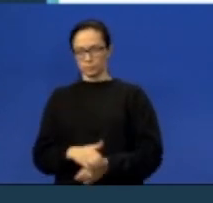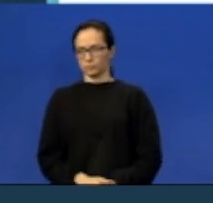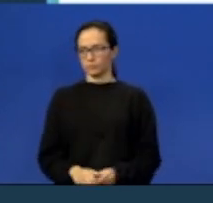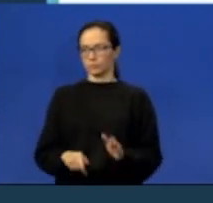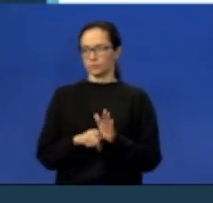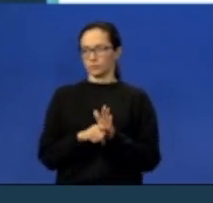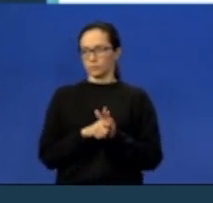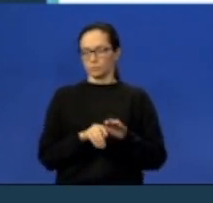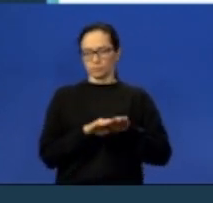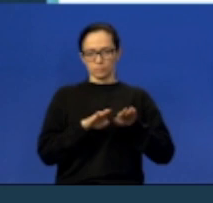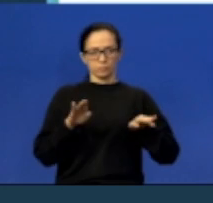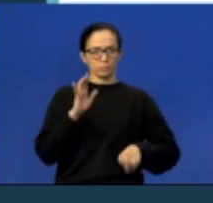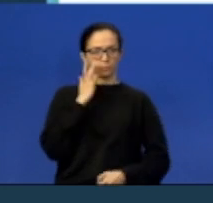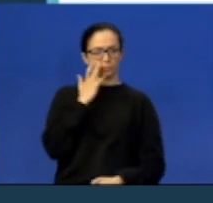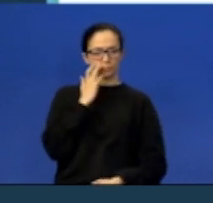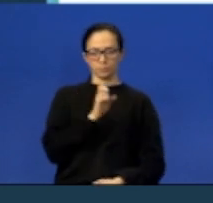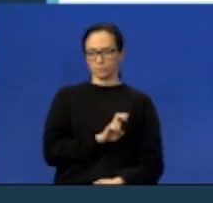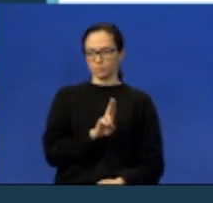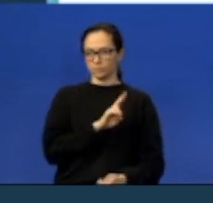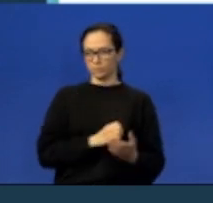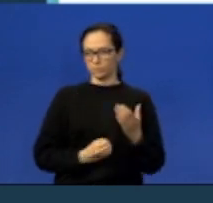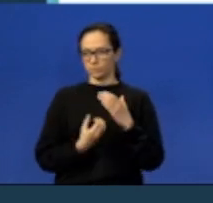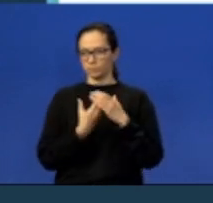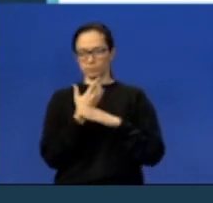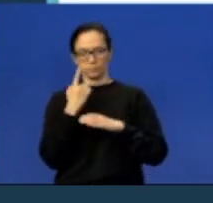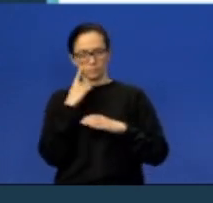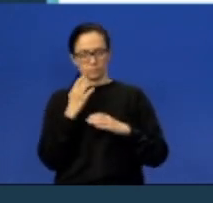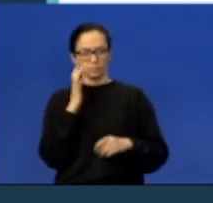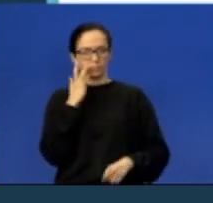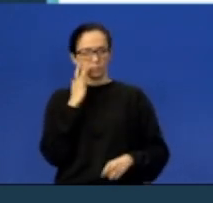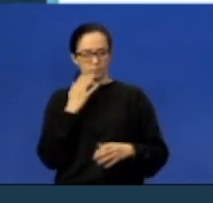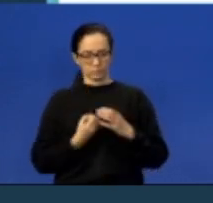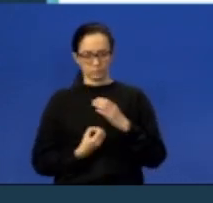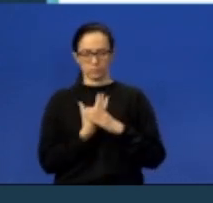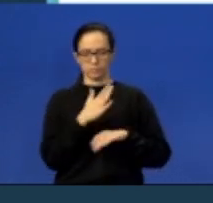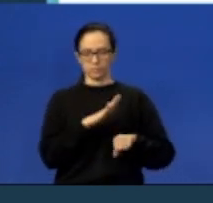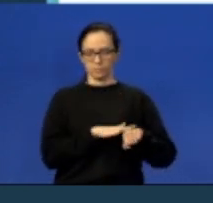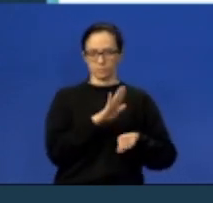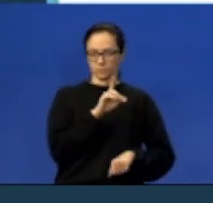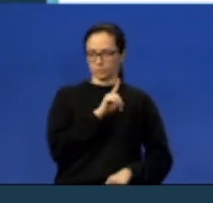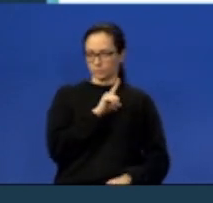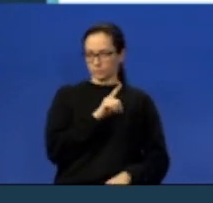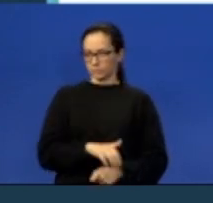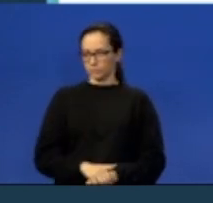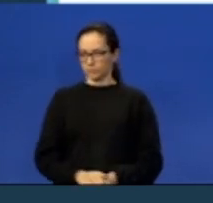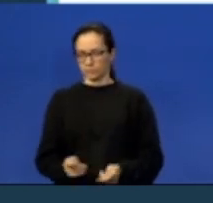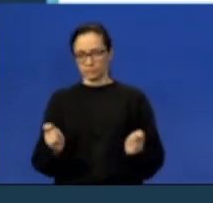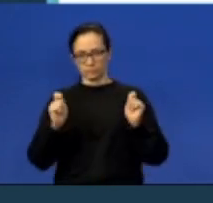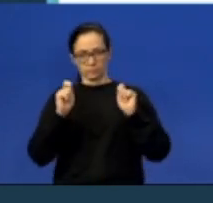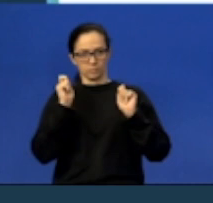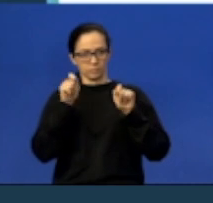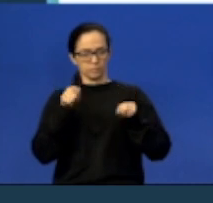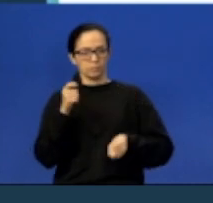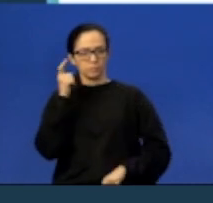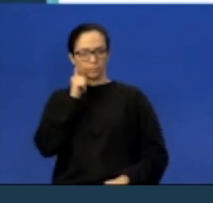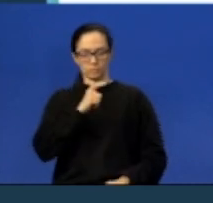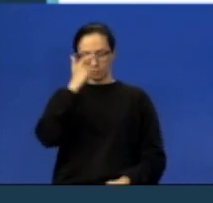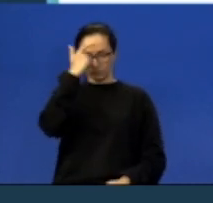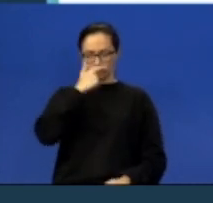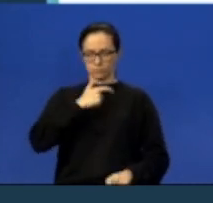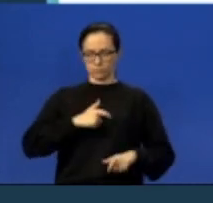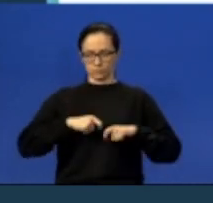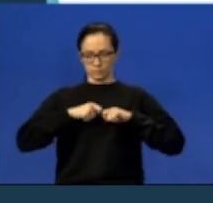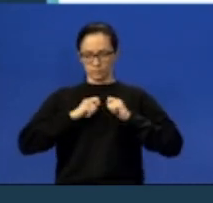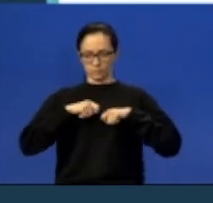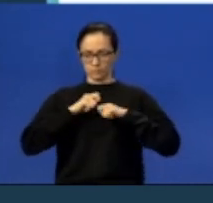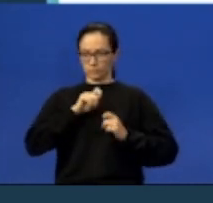na superfície óssea e a principal função deles é a formação do osso. Os osteócitos eles permeiam toda a região cortical do osso e